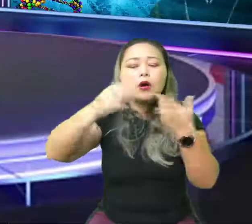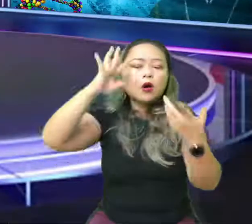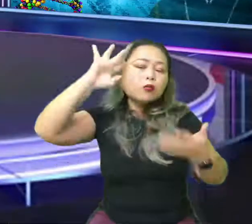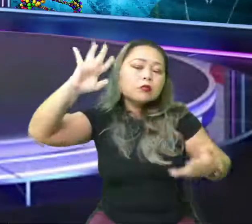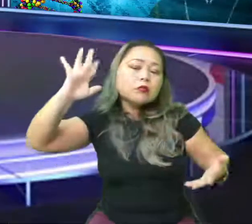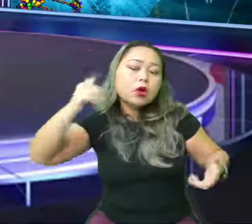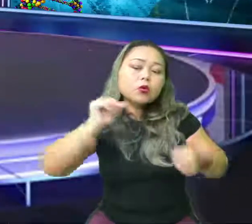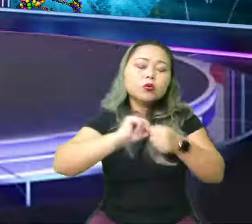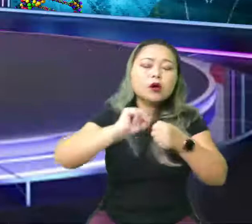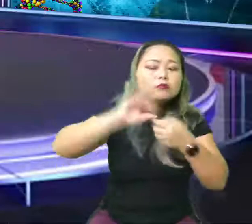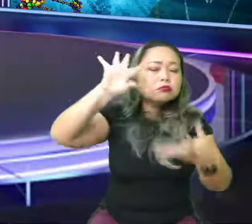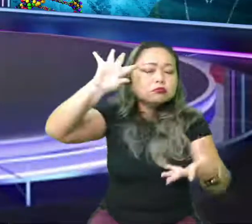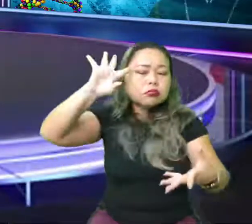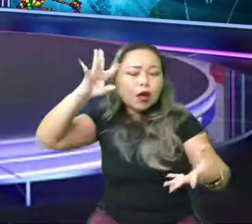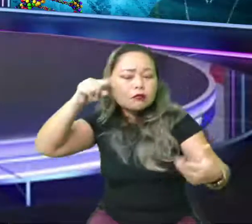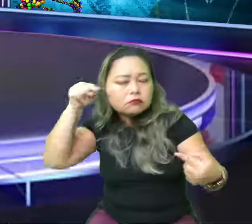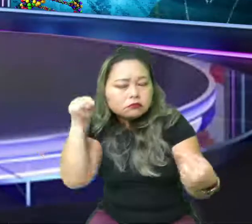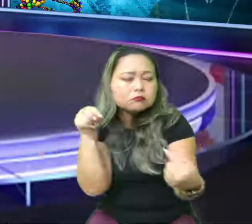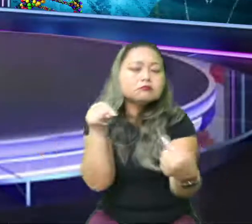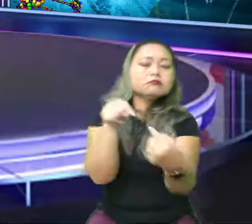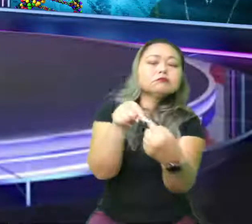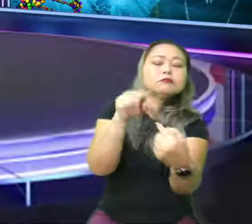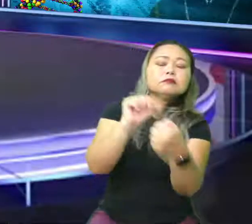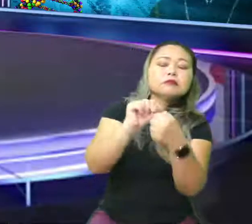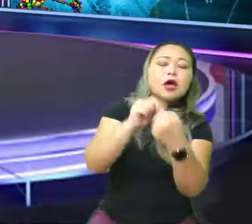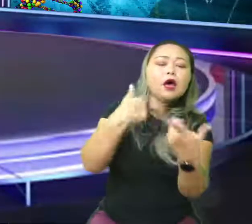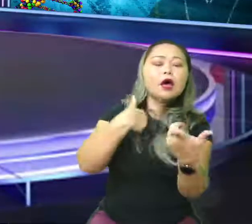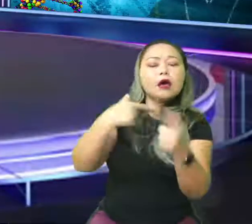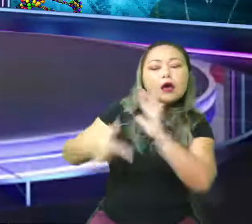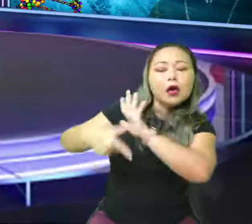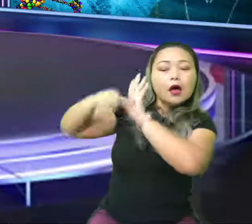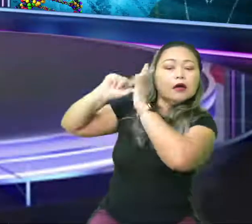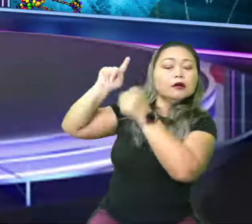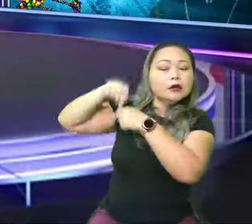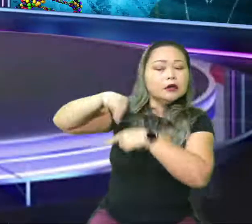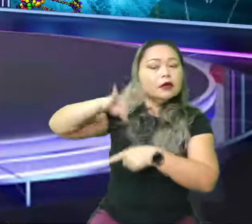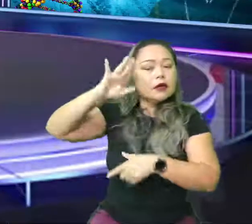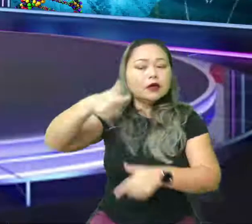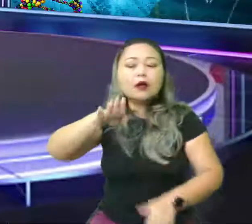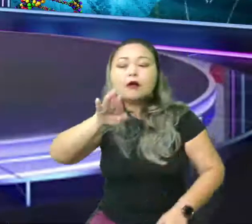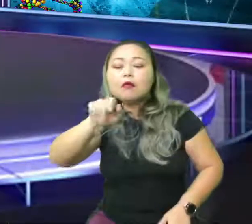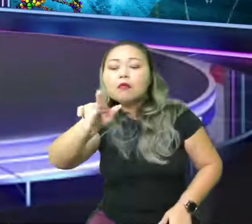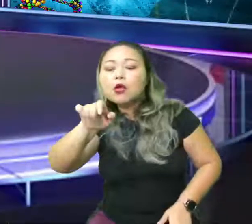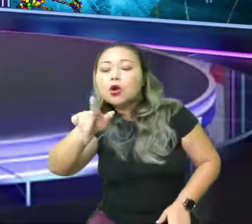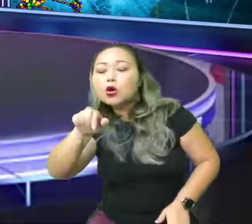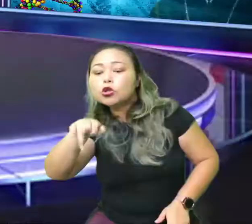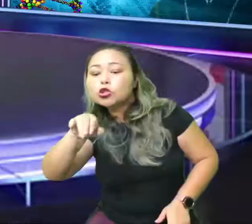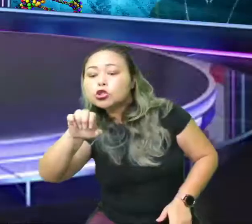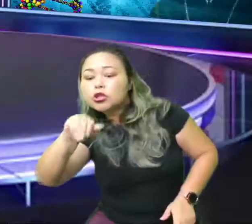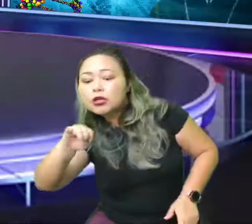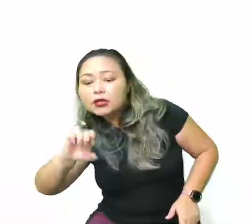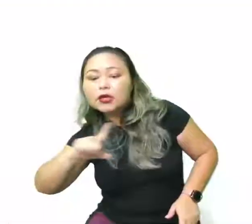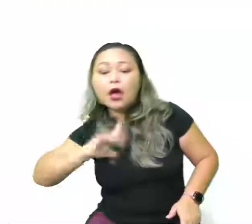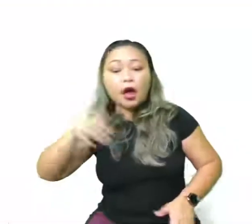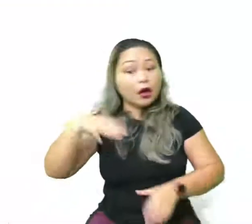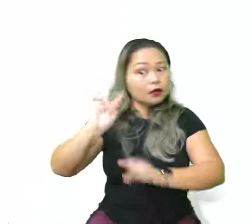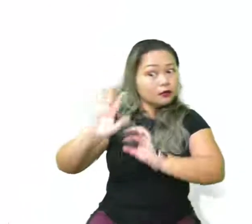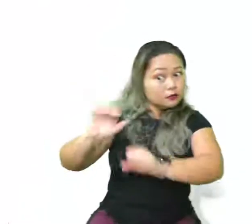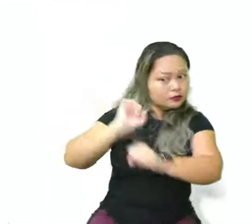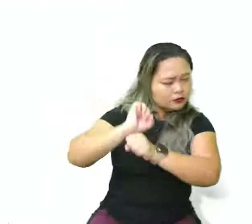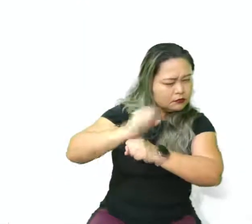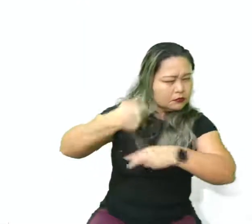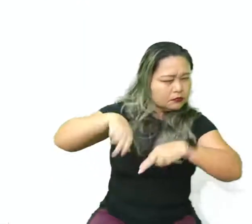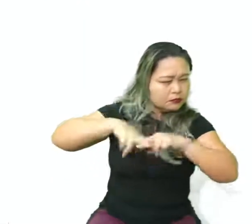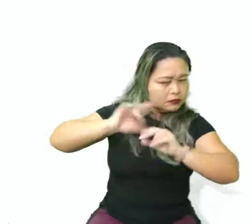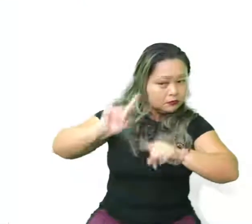que bate essa teoria, tá? Ou seja, antecede essa teoria da biogênese. Mas vamos lá, segura aí na sua